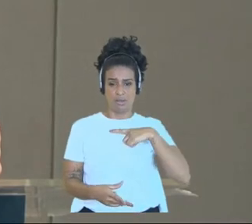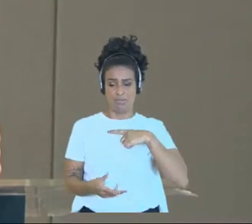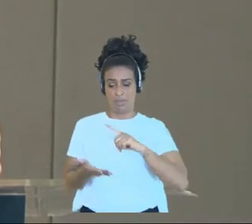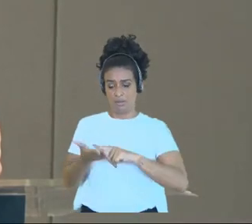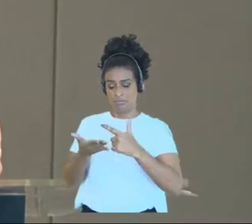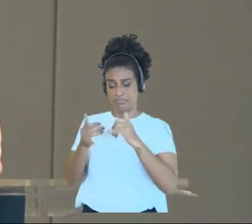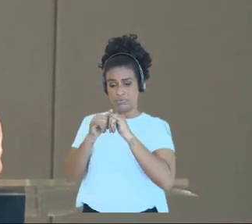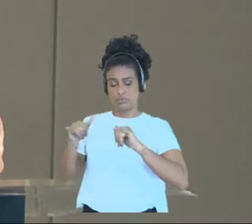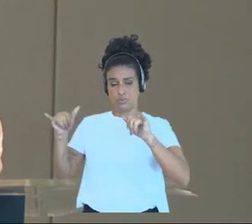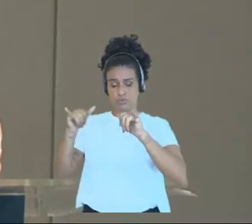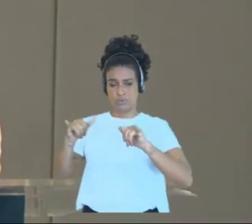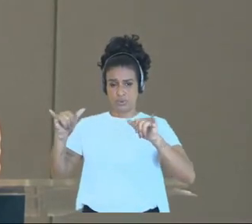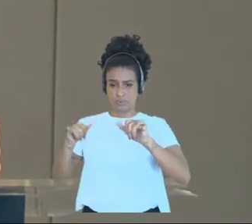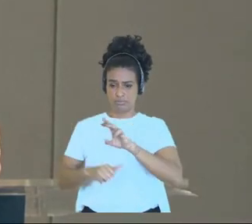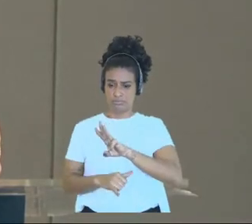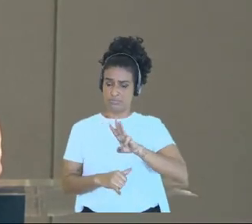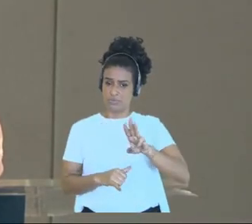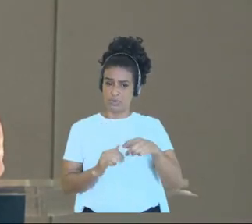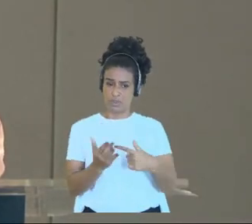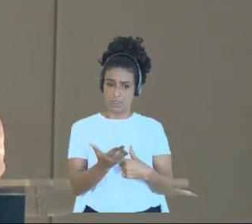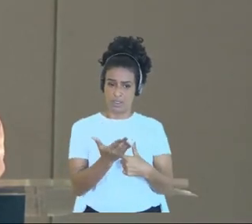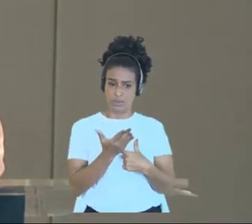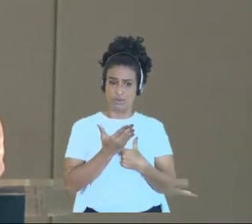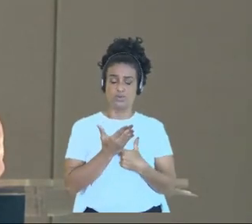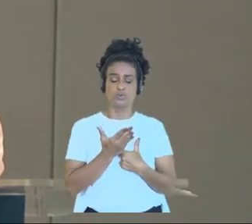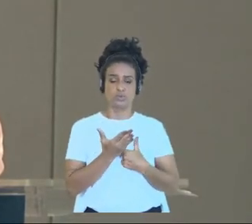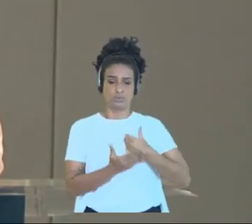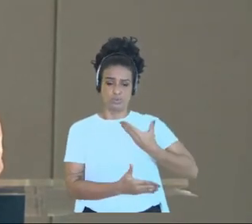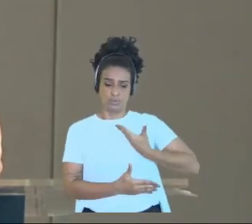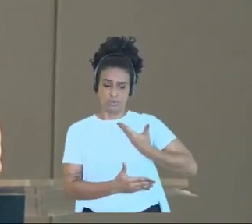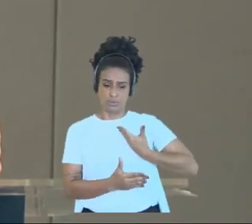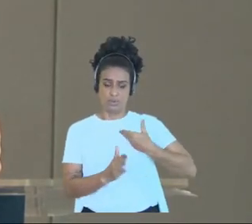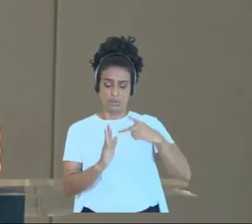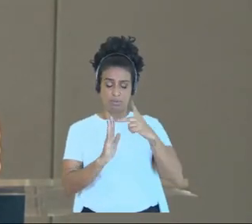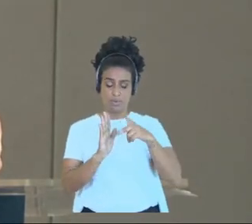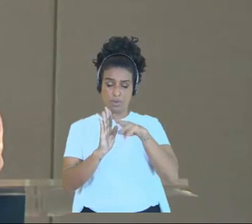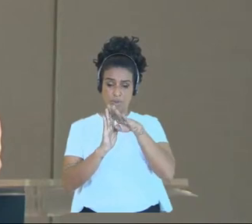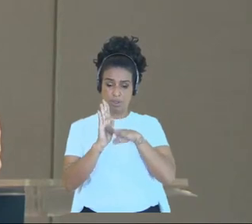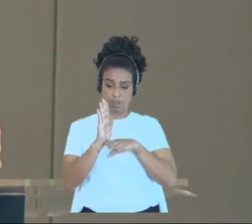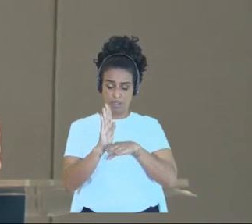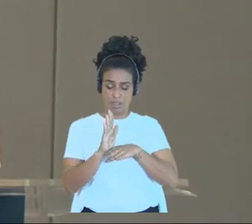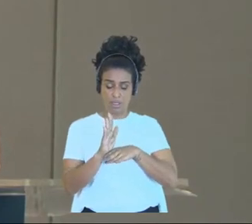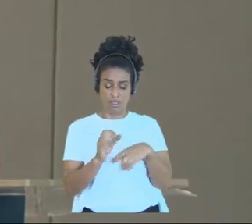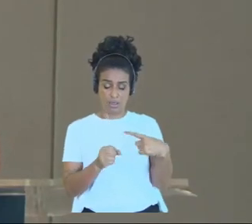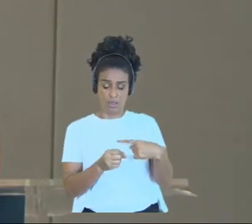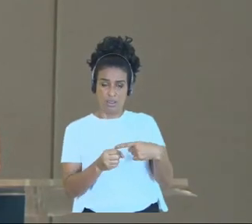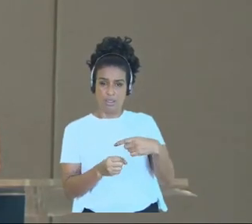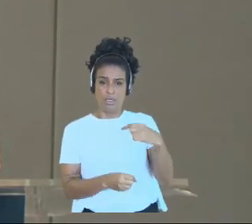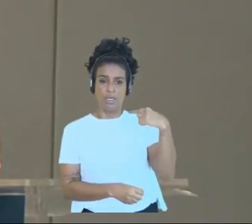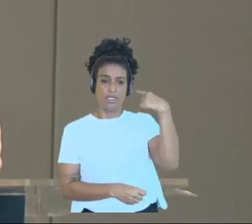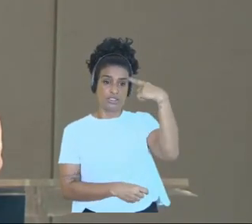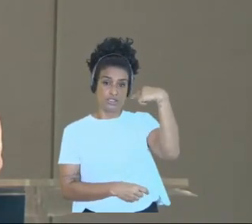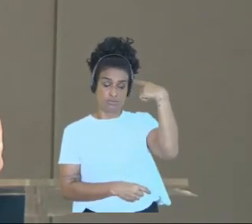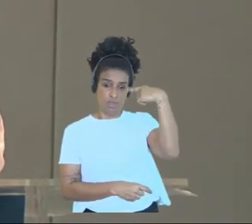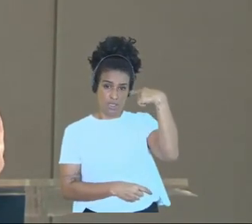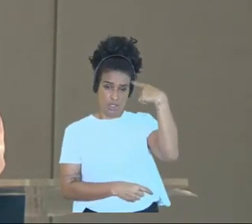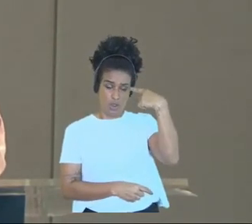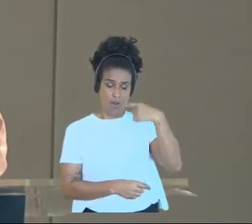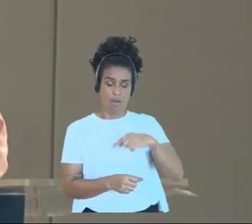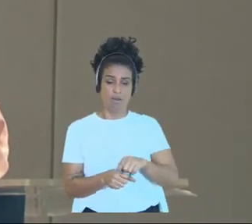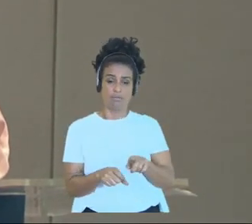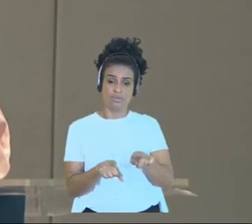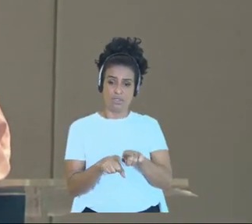Diálogo Político, com a ajuda de nossos colegas do programa regional, em língua espanhola, aos